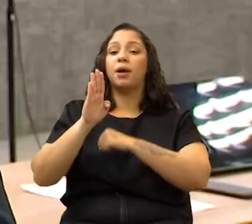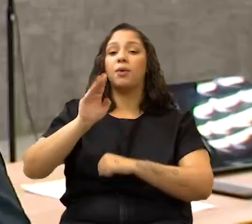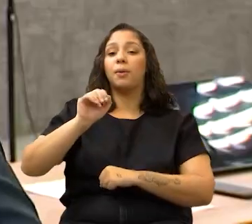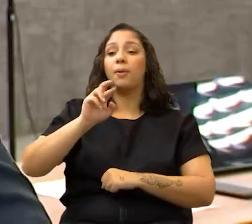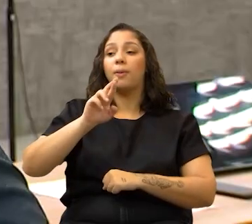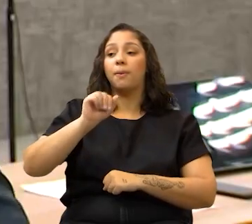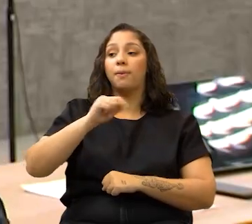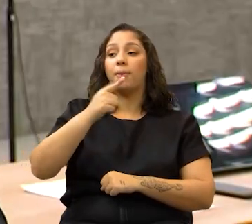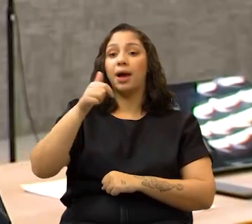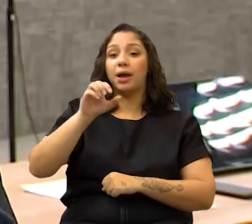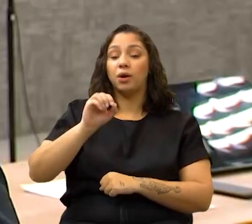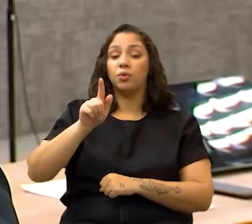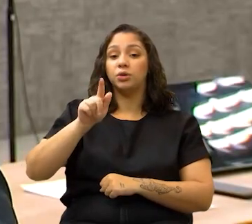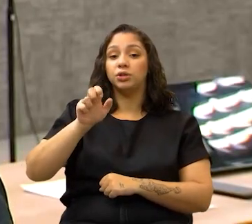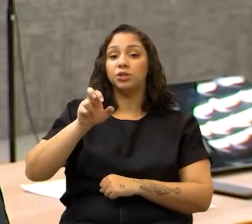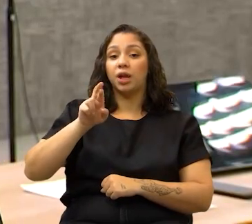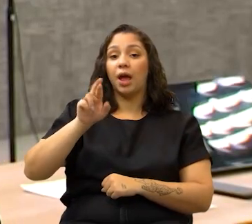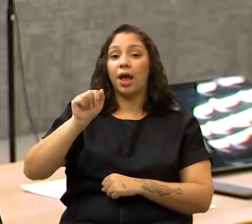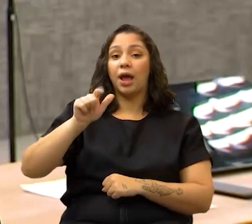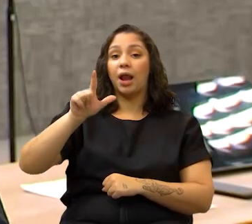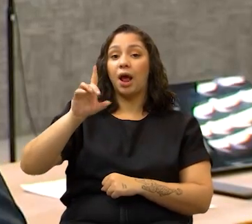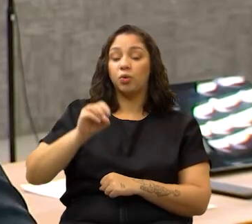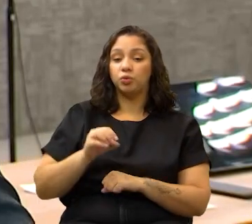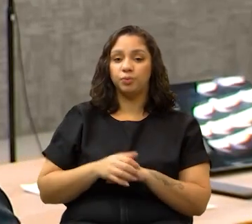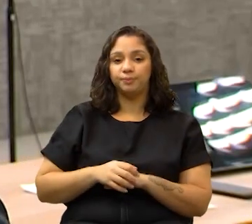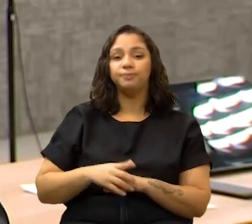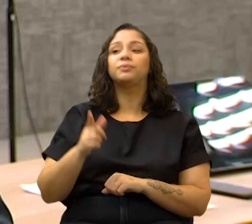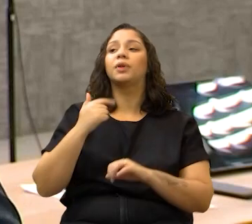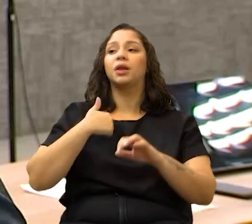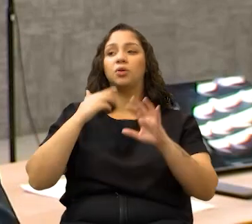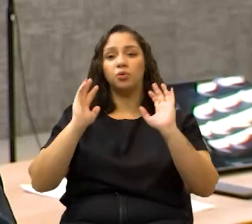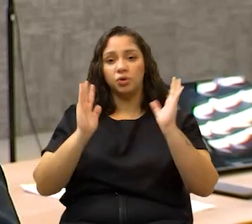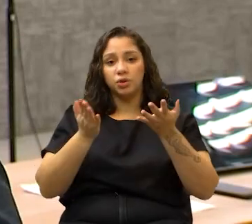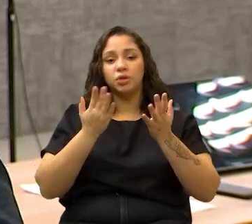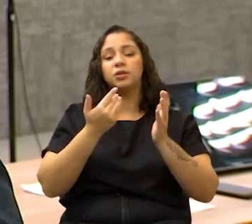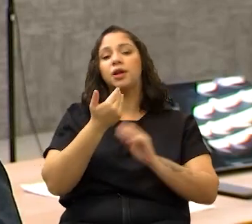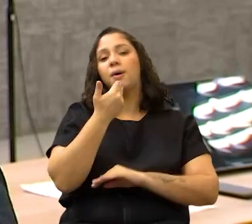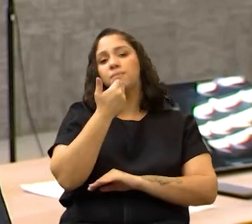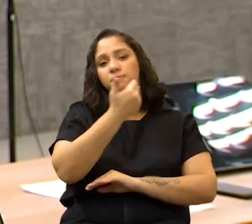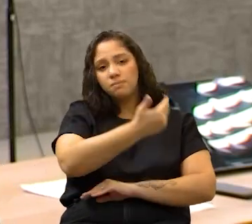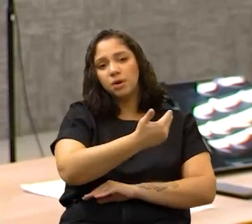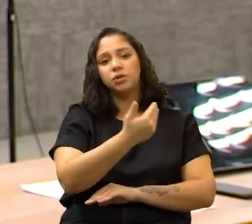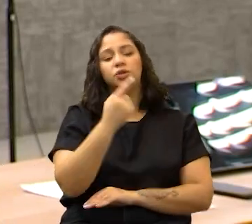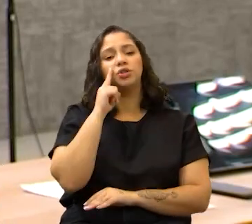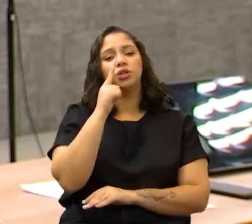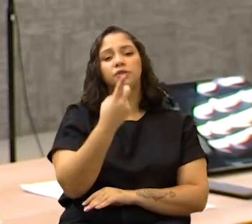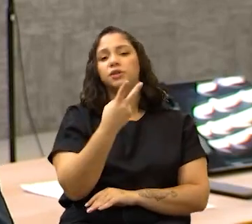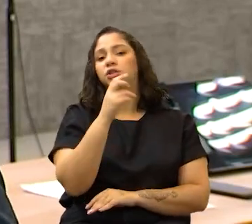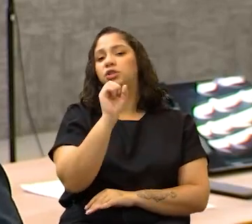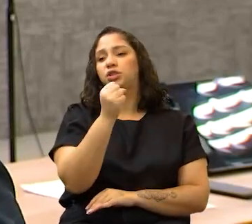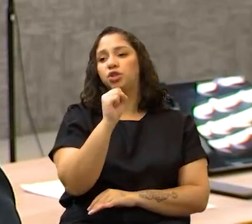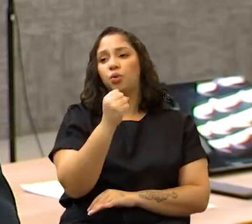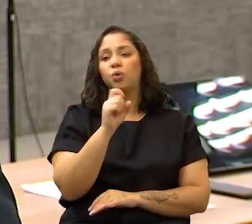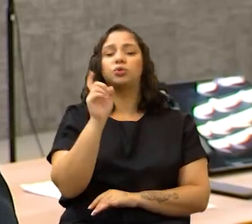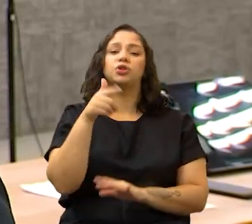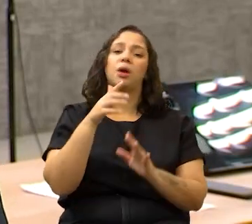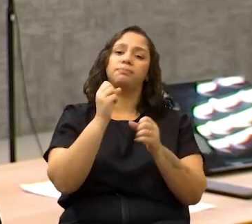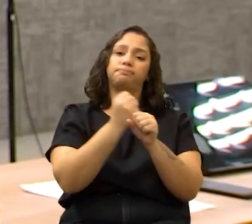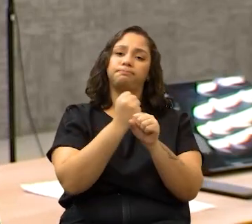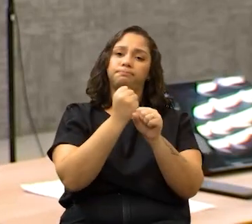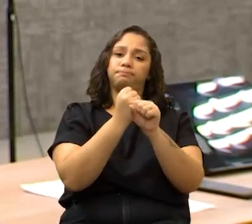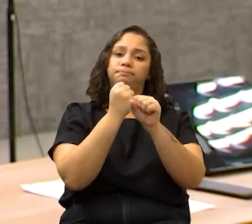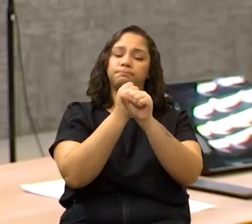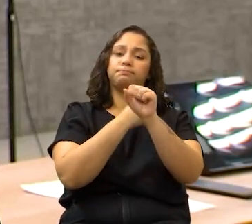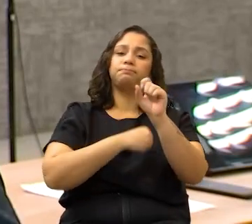Geraldo. Eu já havia feito uma indicação no dia 28 de fevereiro desse ano, solicitando a instalação do